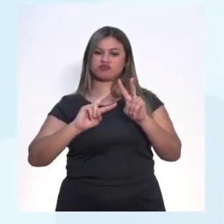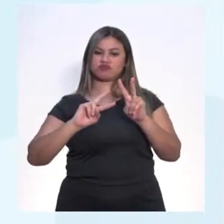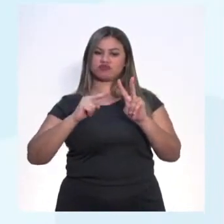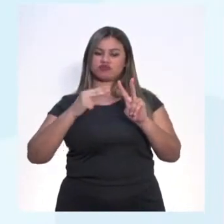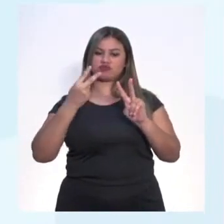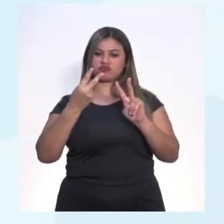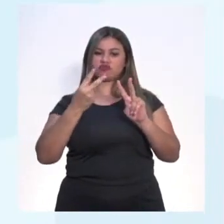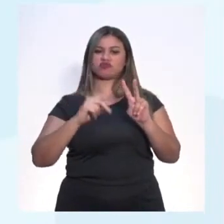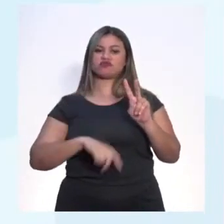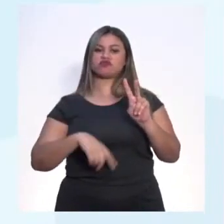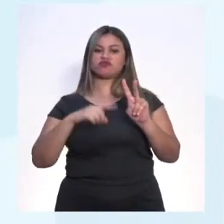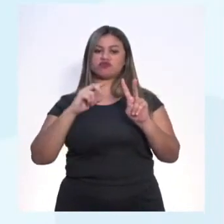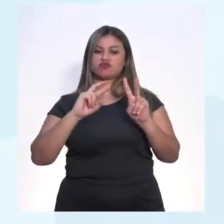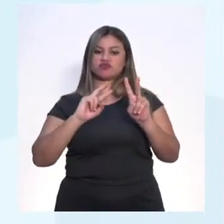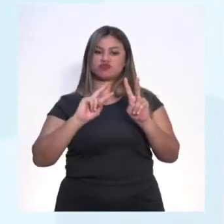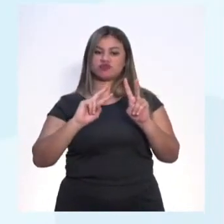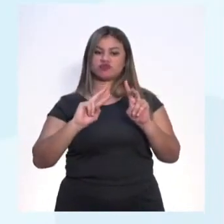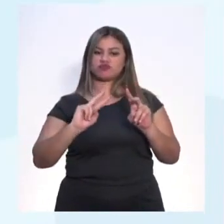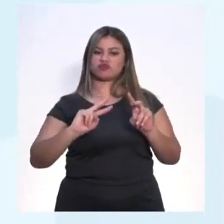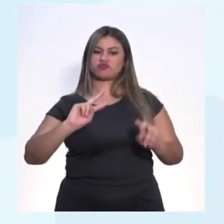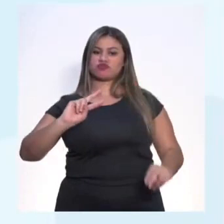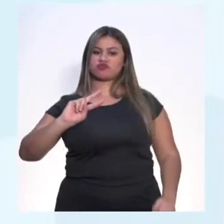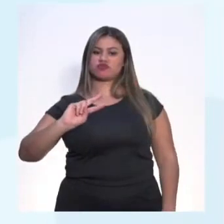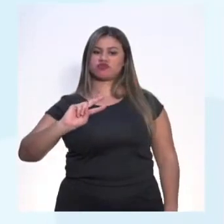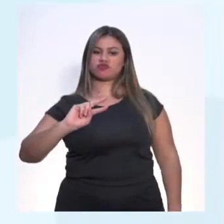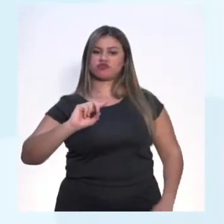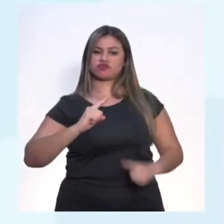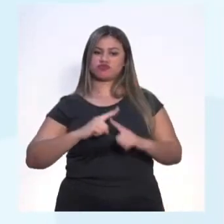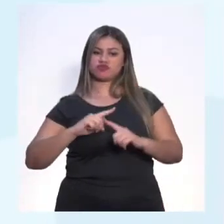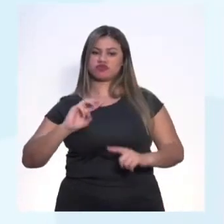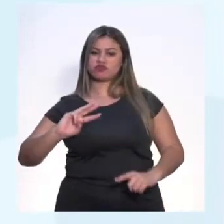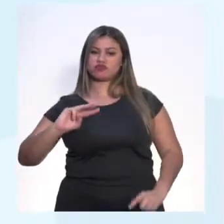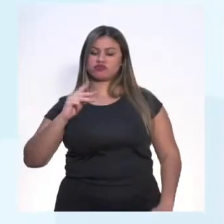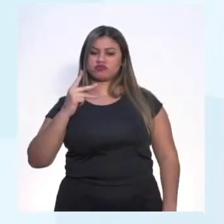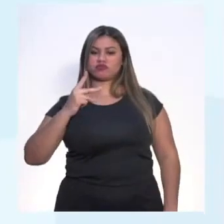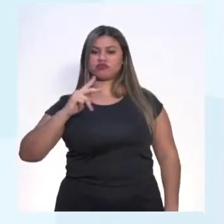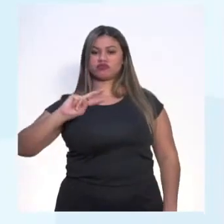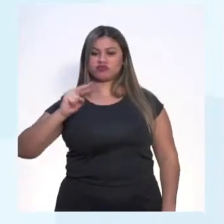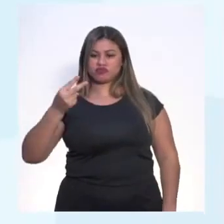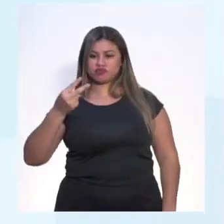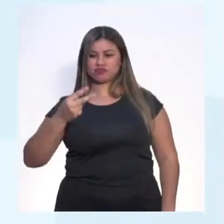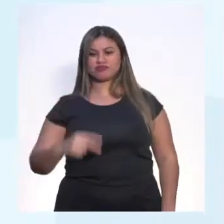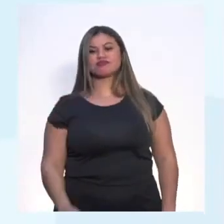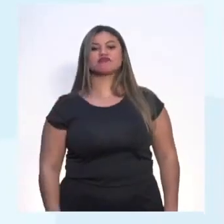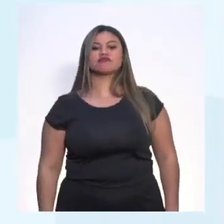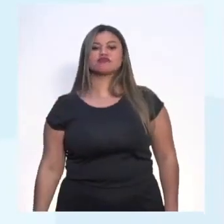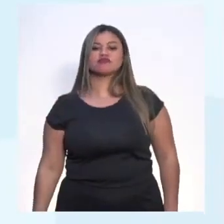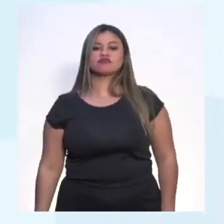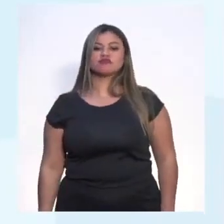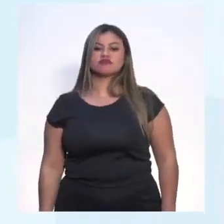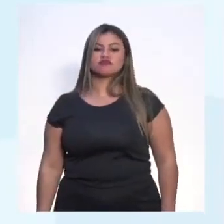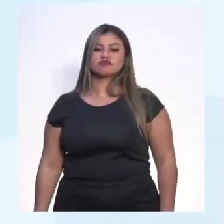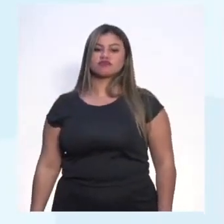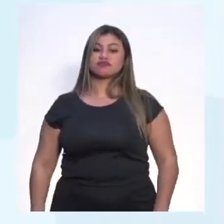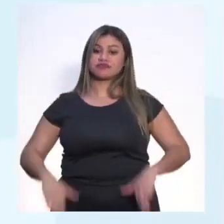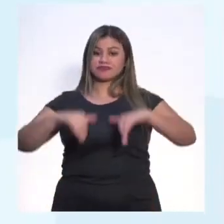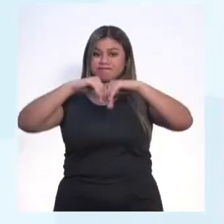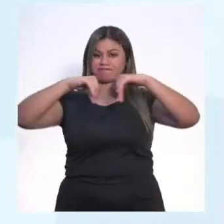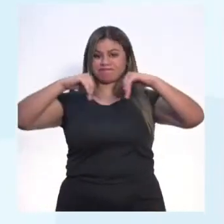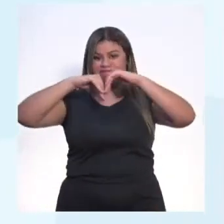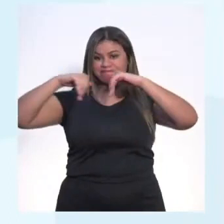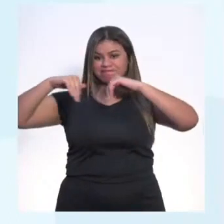ao quadrado, 2 e 3 ao quadrado. Muito bem. Vamos